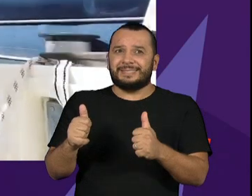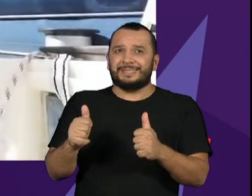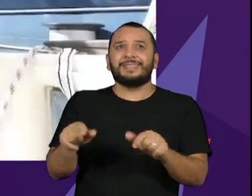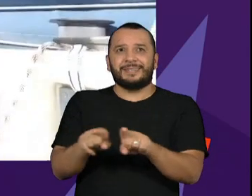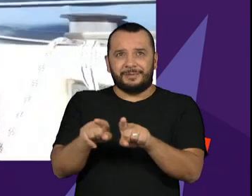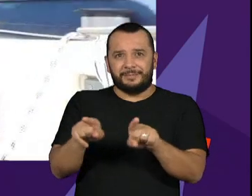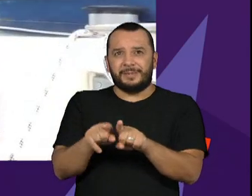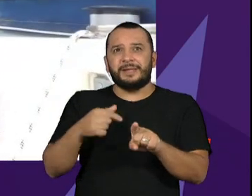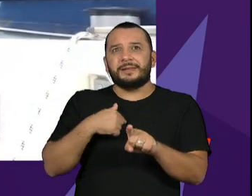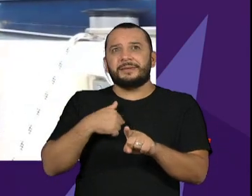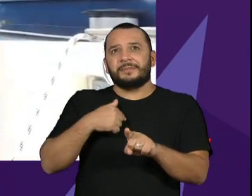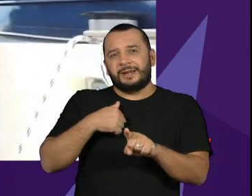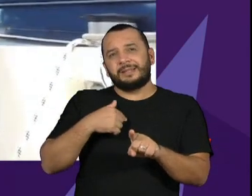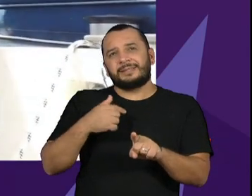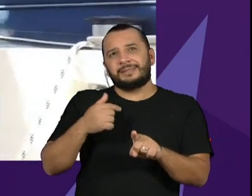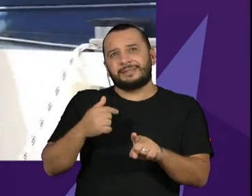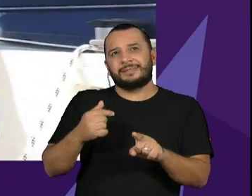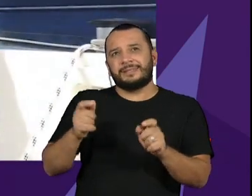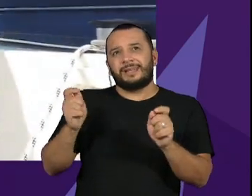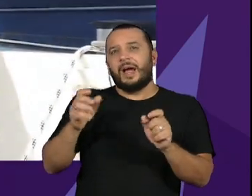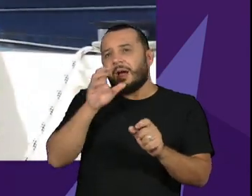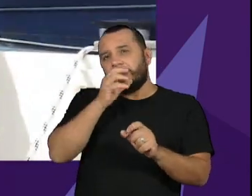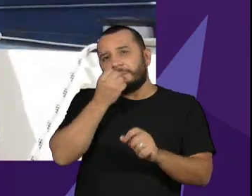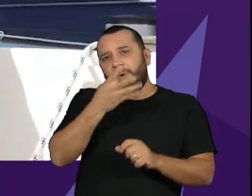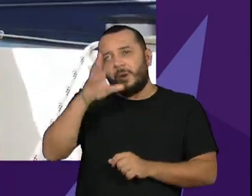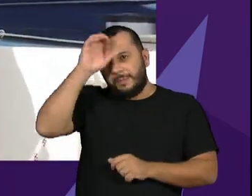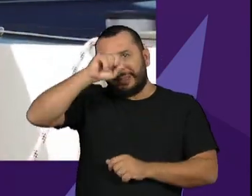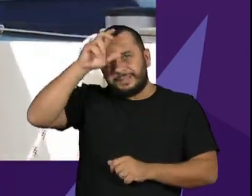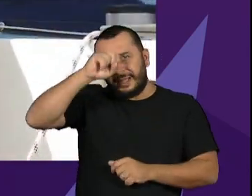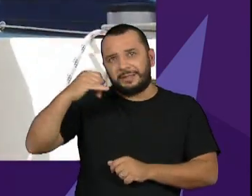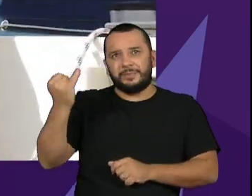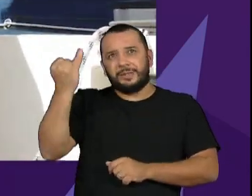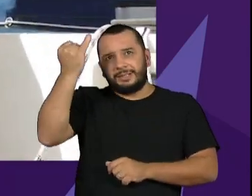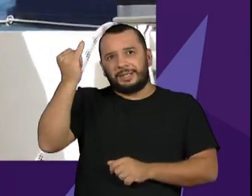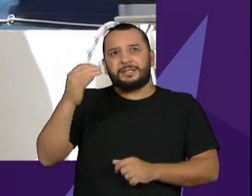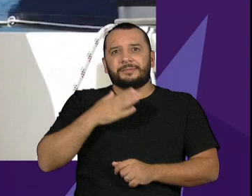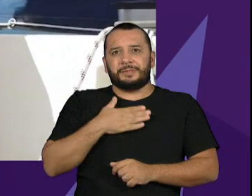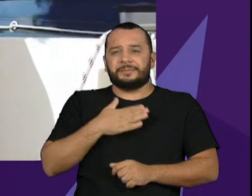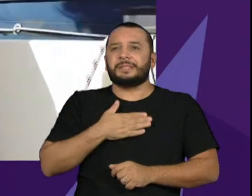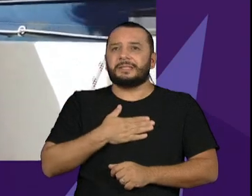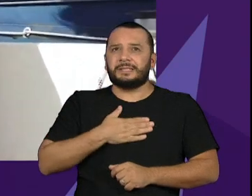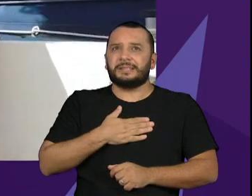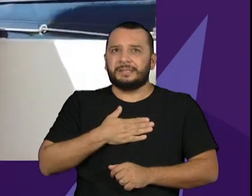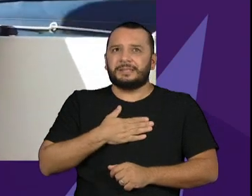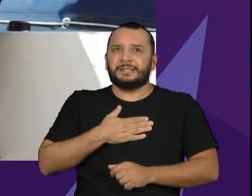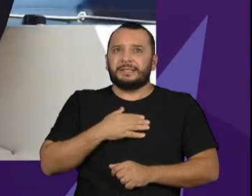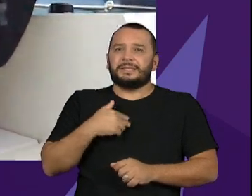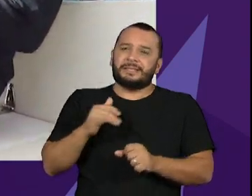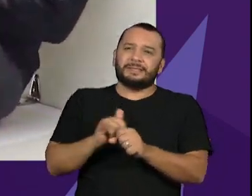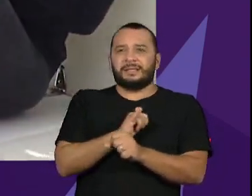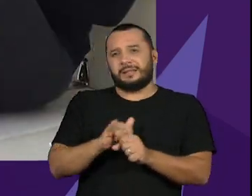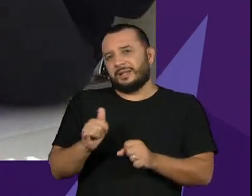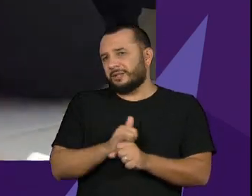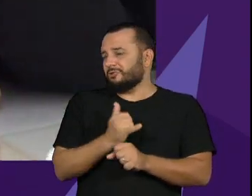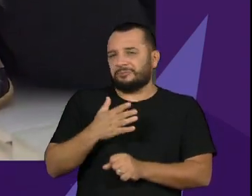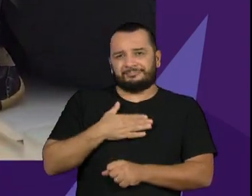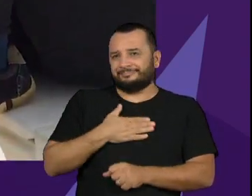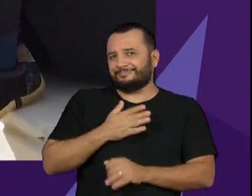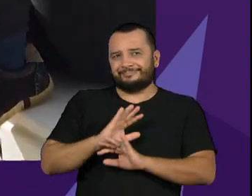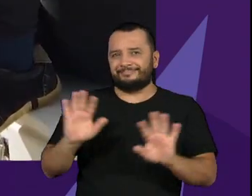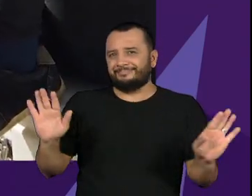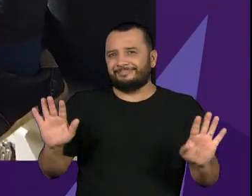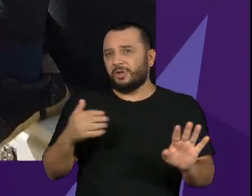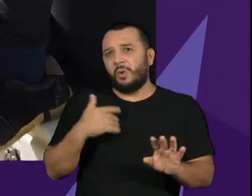Também. Mas de qualquer modo vão ser aprendizados importantes. Que não teria de outra forma, né?